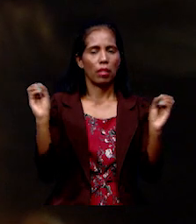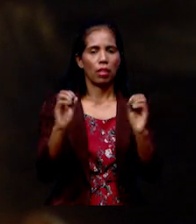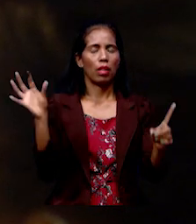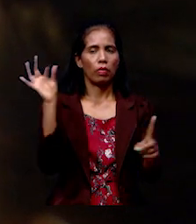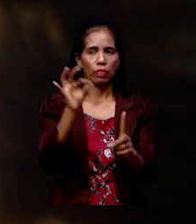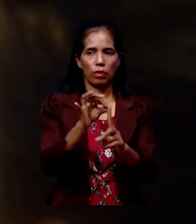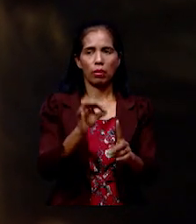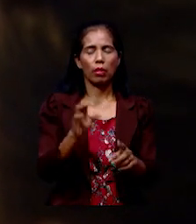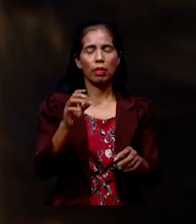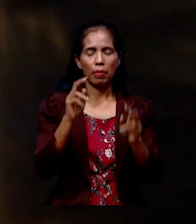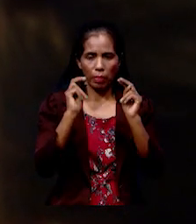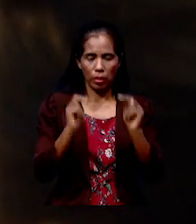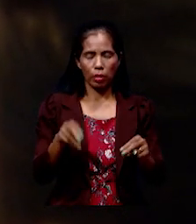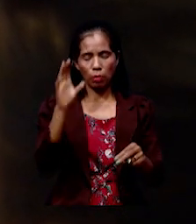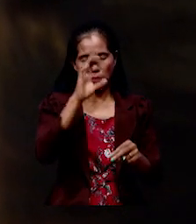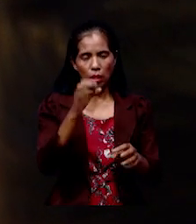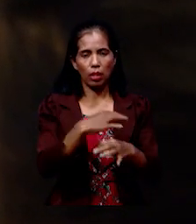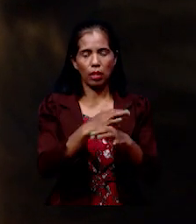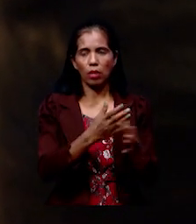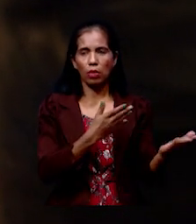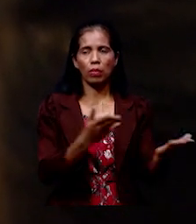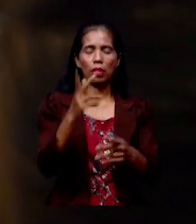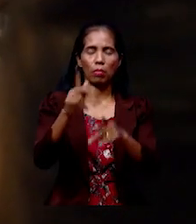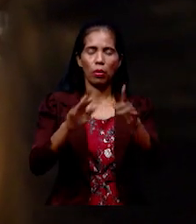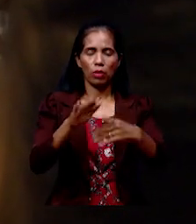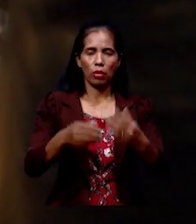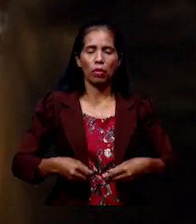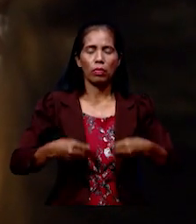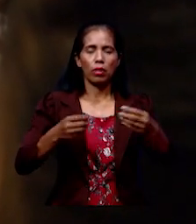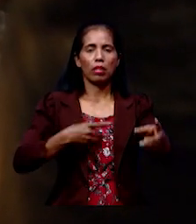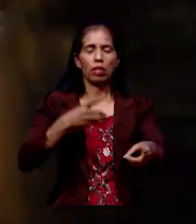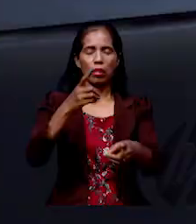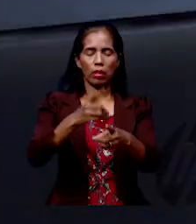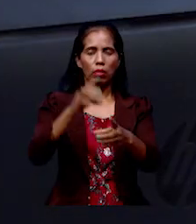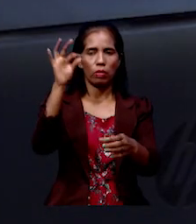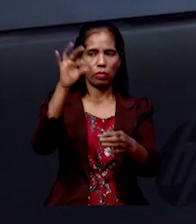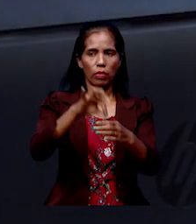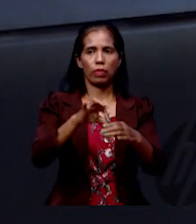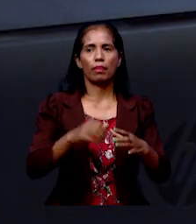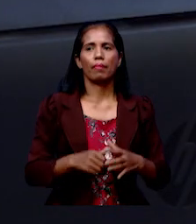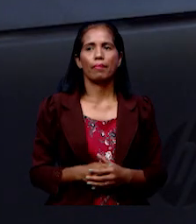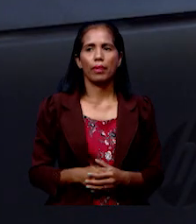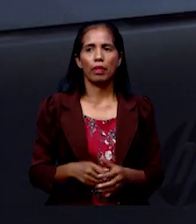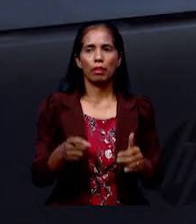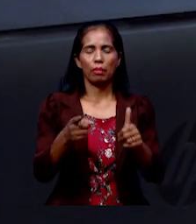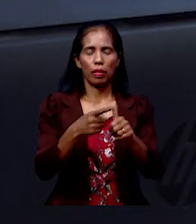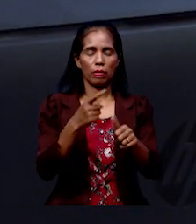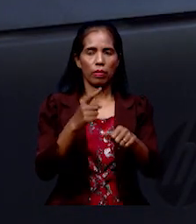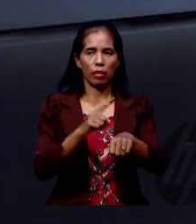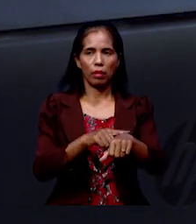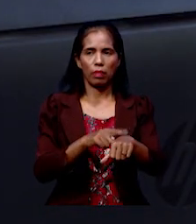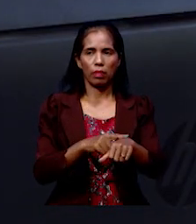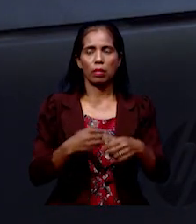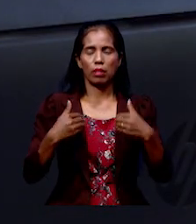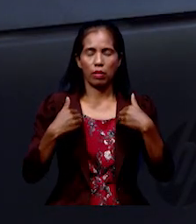é preciso buscar dia no fatim para lori eleitores serem voto para exercer o direito de voto e a segunda ronda. Pela primeira vez acontece dané. Antes,